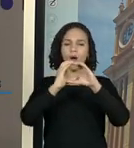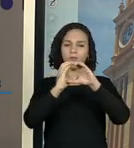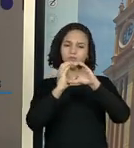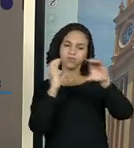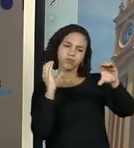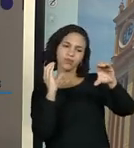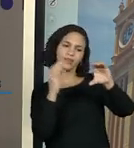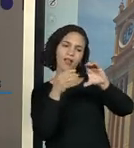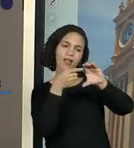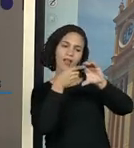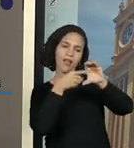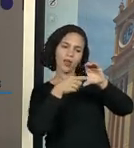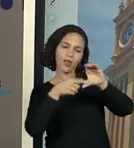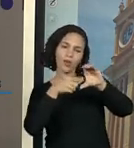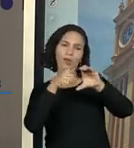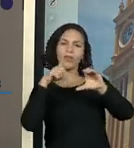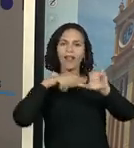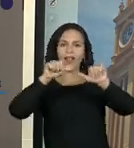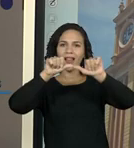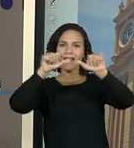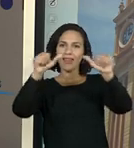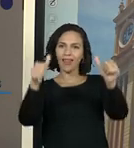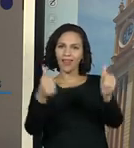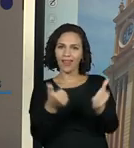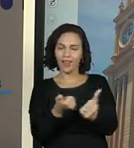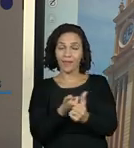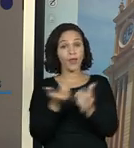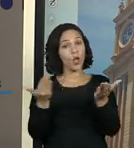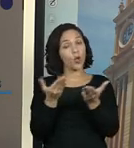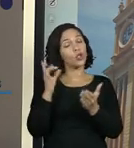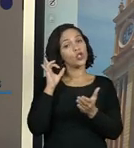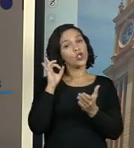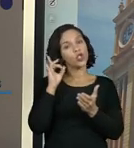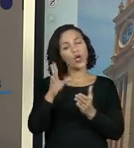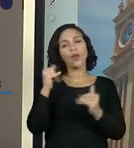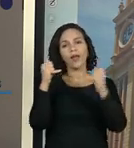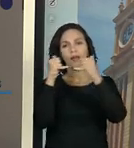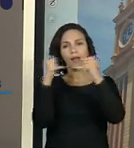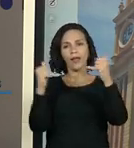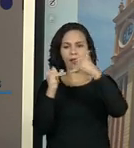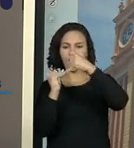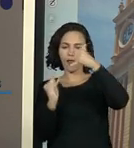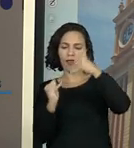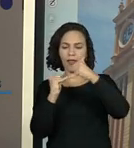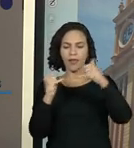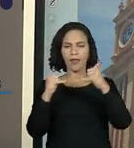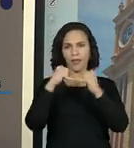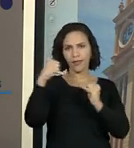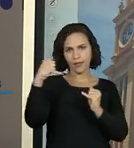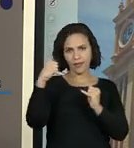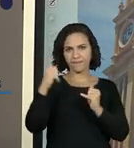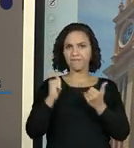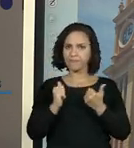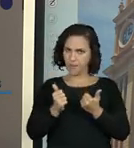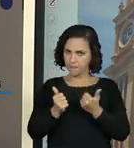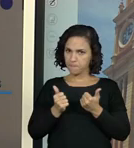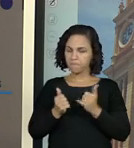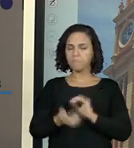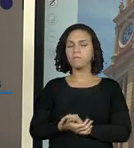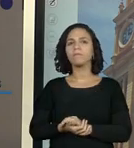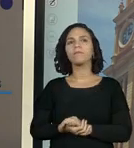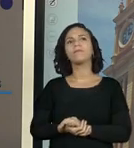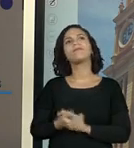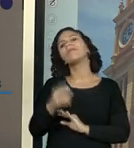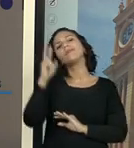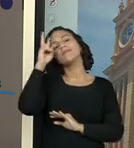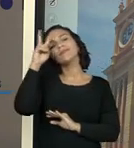sólido, tá bem? Tem linhas curvas. Hoje nós vamos falar só das que têm segmentos de reta, tá bem? Vocês lembram o